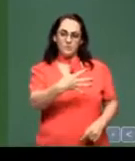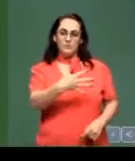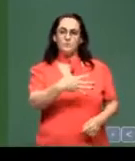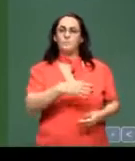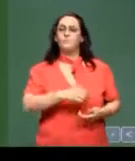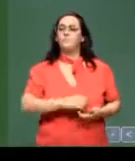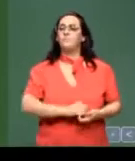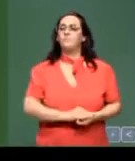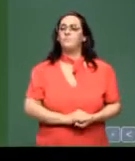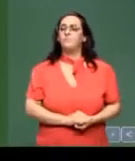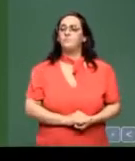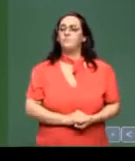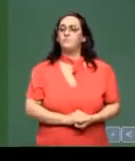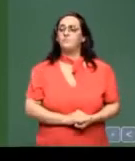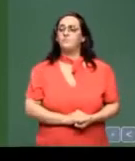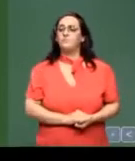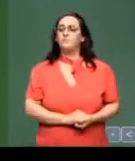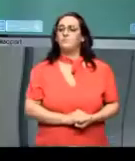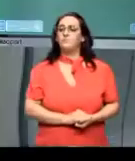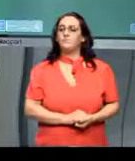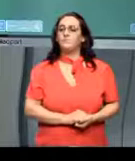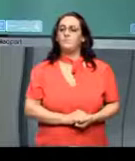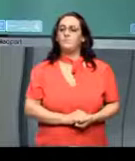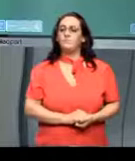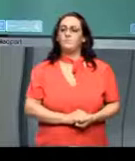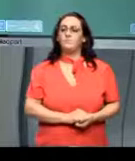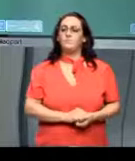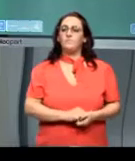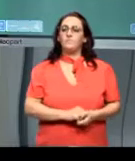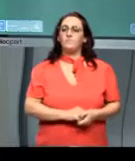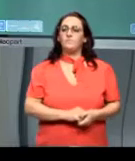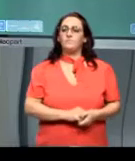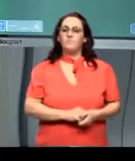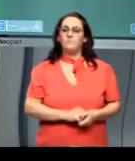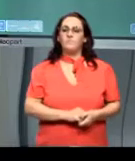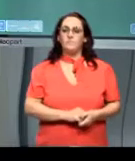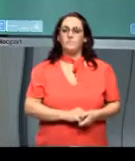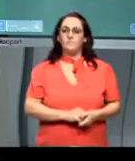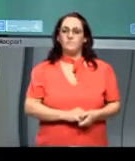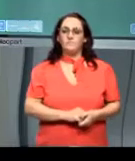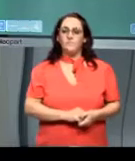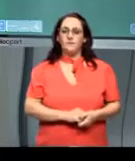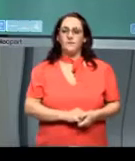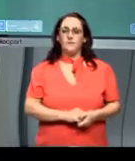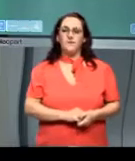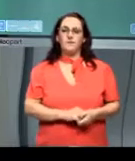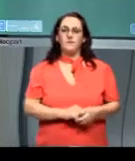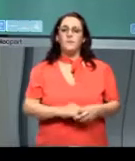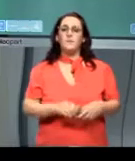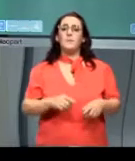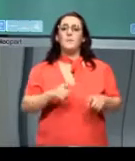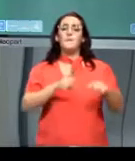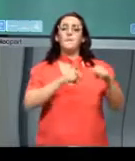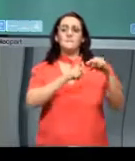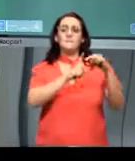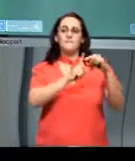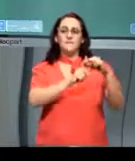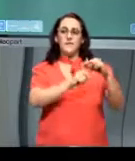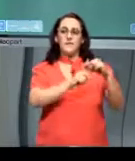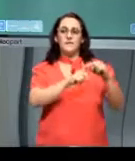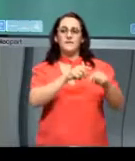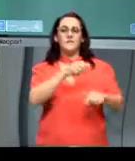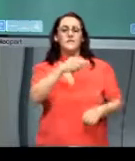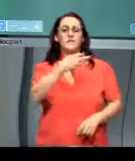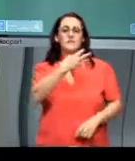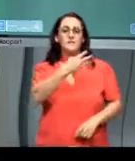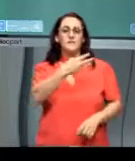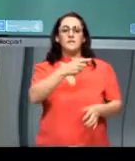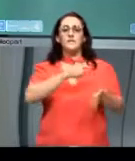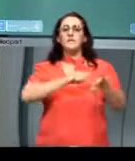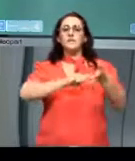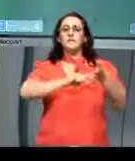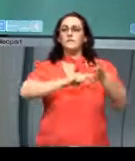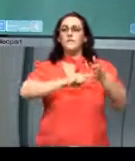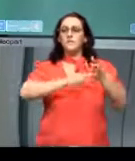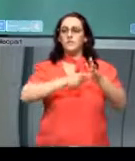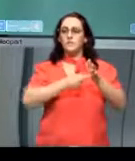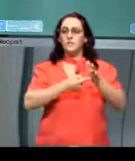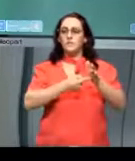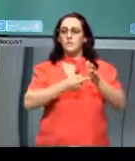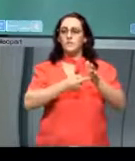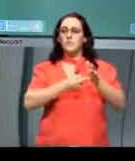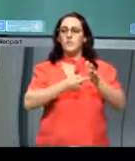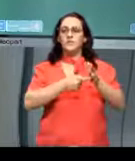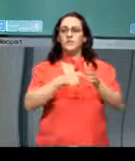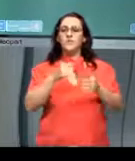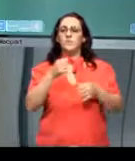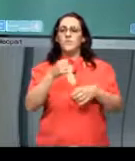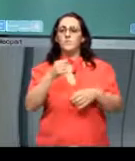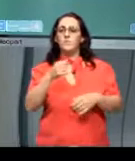indicar. Só para você ver. 2 vezes 2, 4. Ok? Mais 3 vezes menos 2, né?